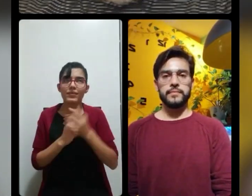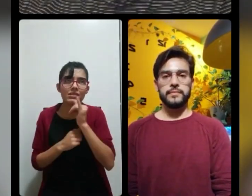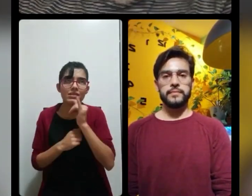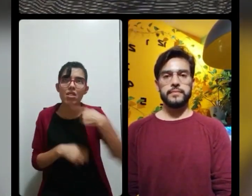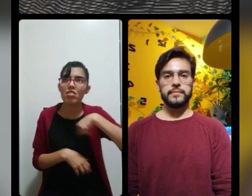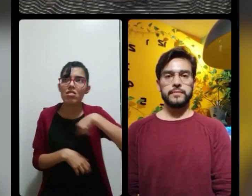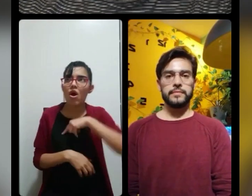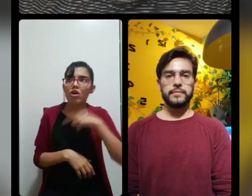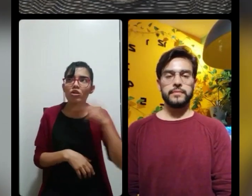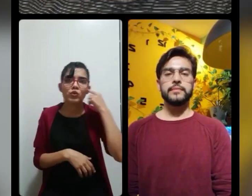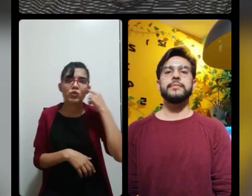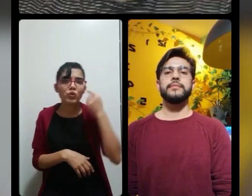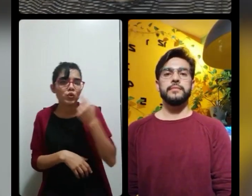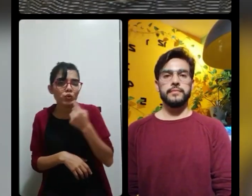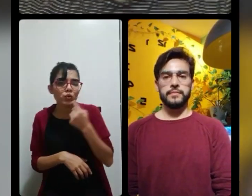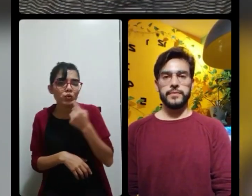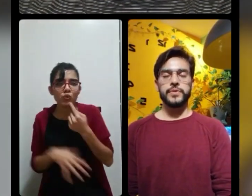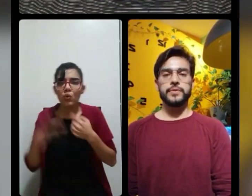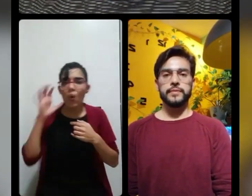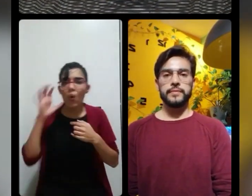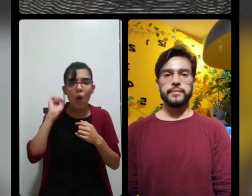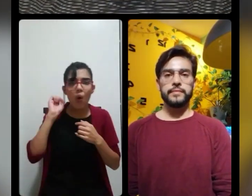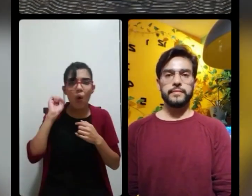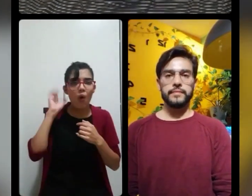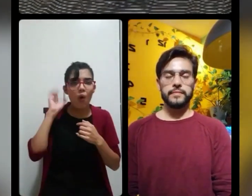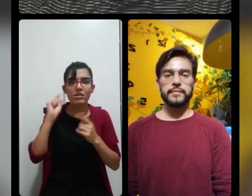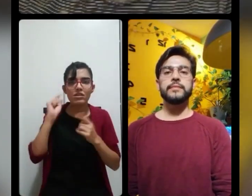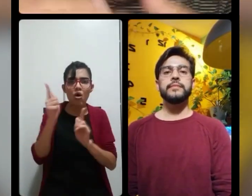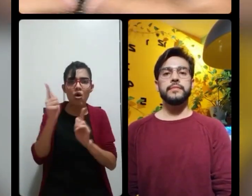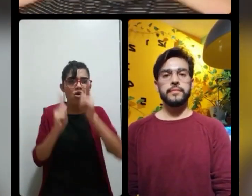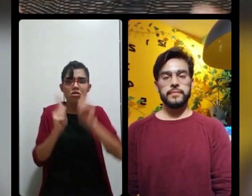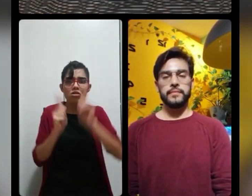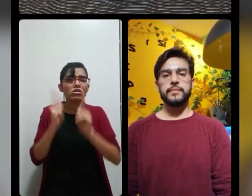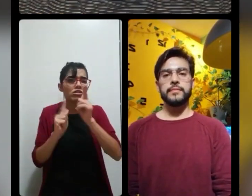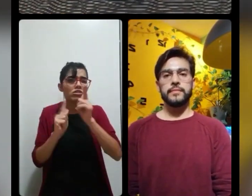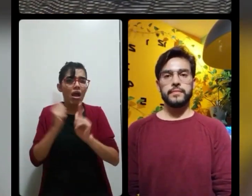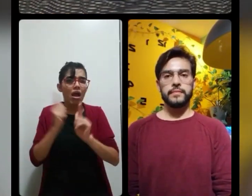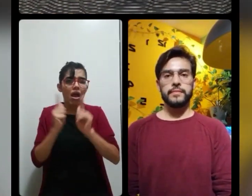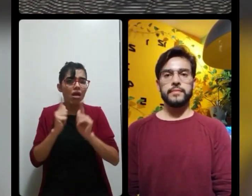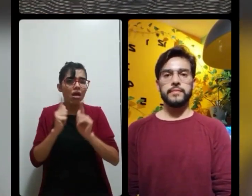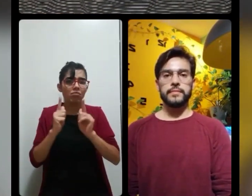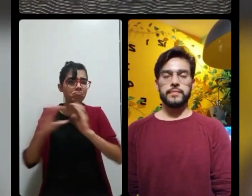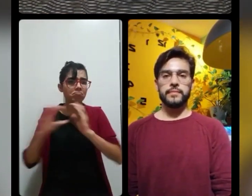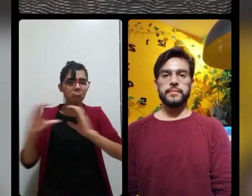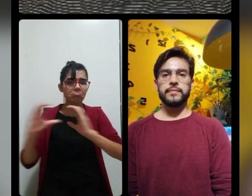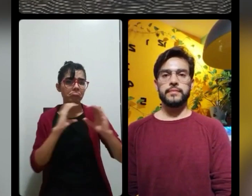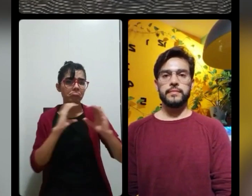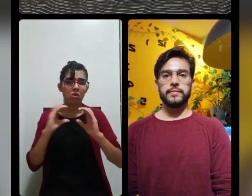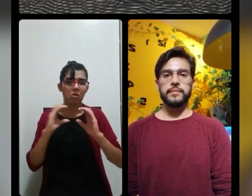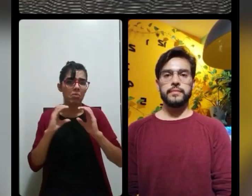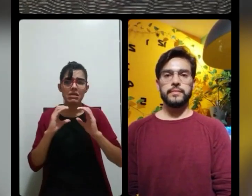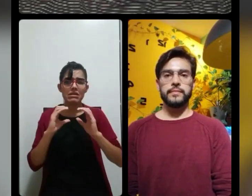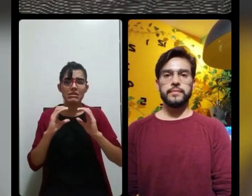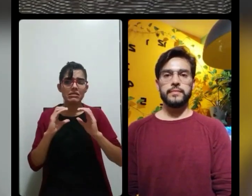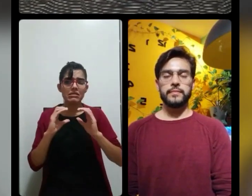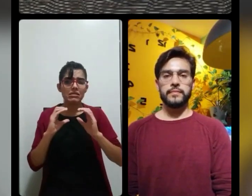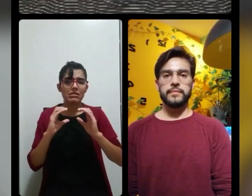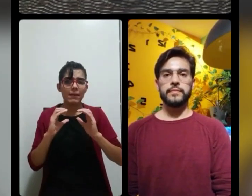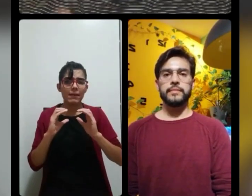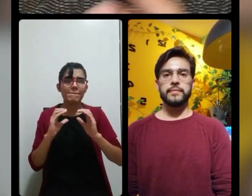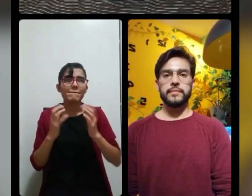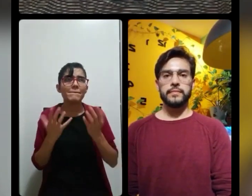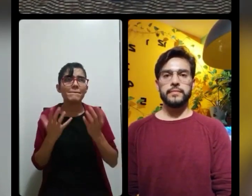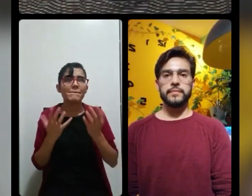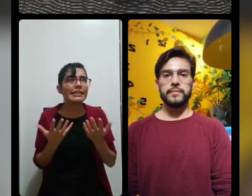o gesto é intenso, o gesto é absoluto, né? Ele é uma estrutura, ele é quase que uma